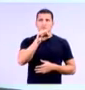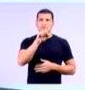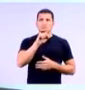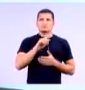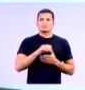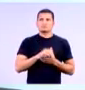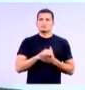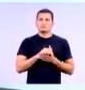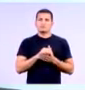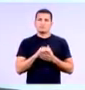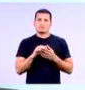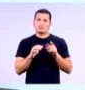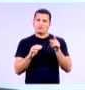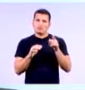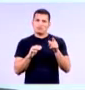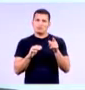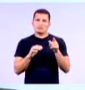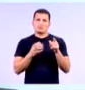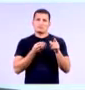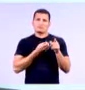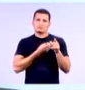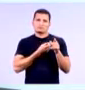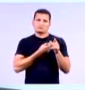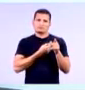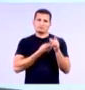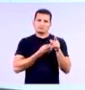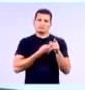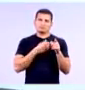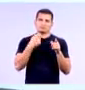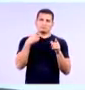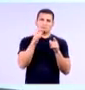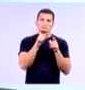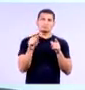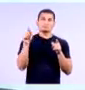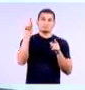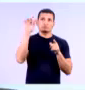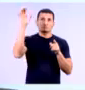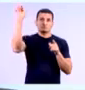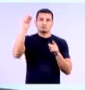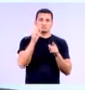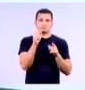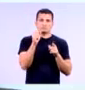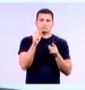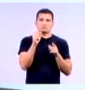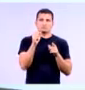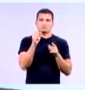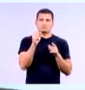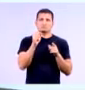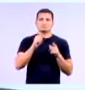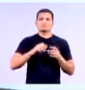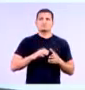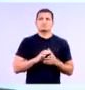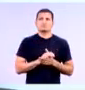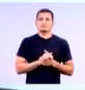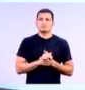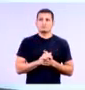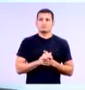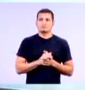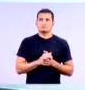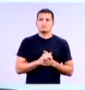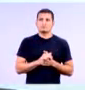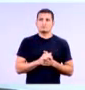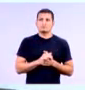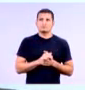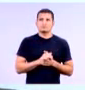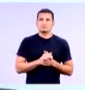que aquele valor ali tem que ser buscado nos atributos da classe e não nos parâmetros. Muita gente usa isso,